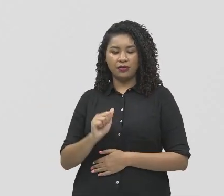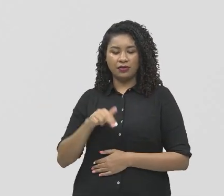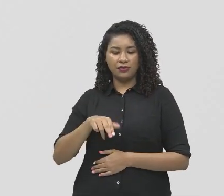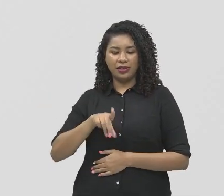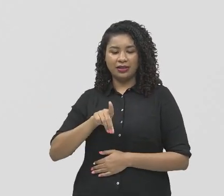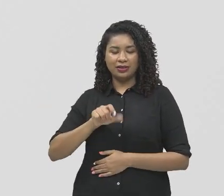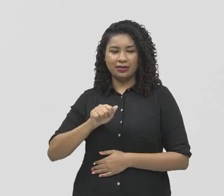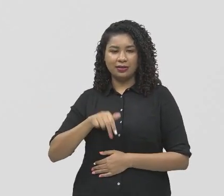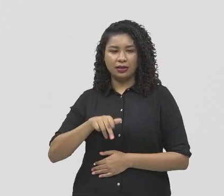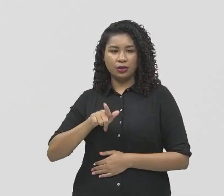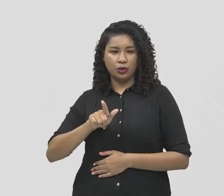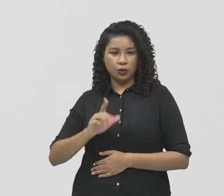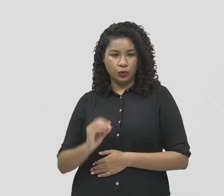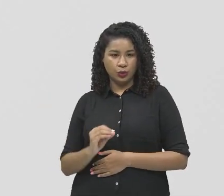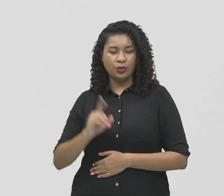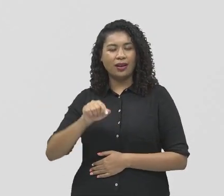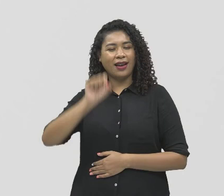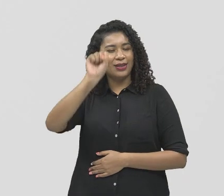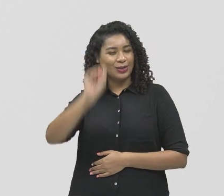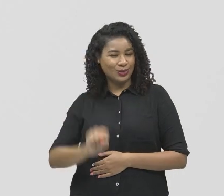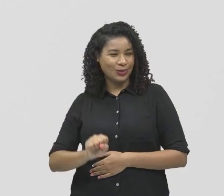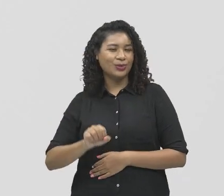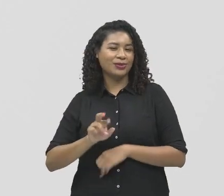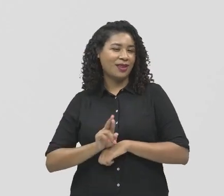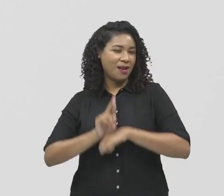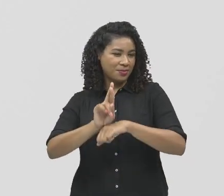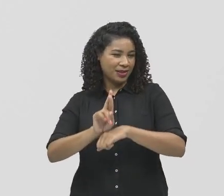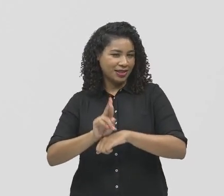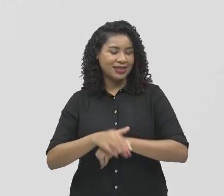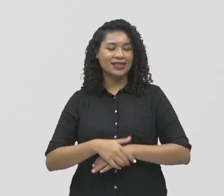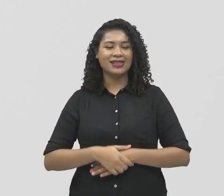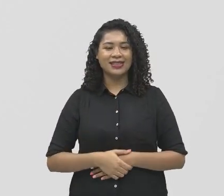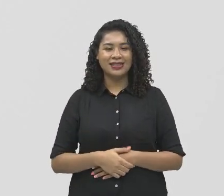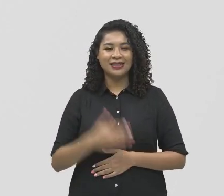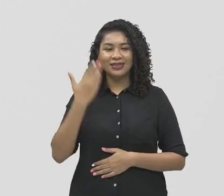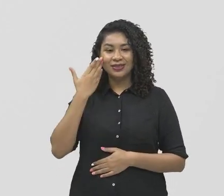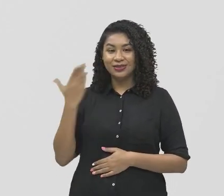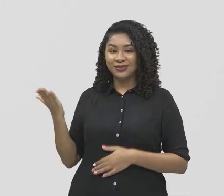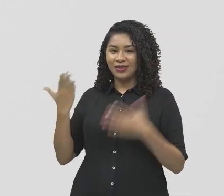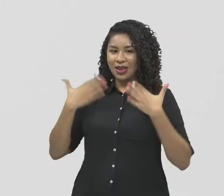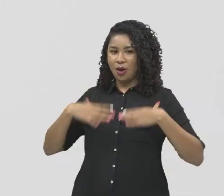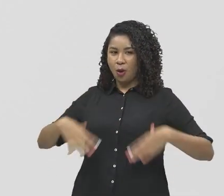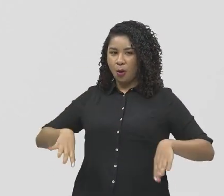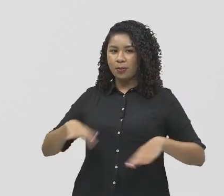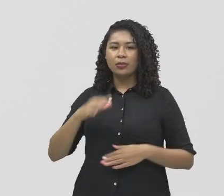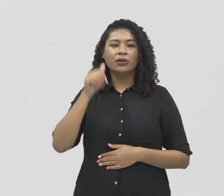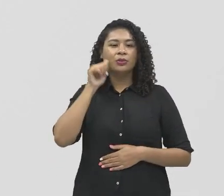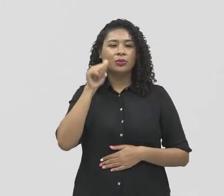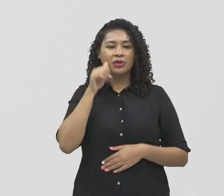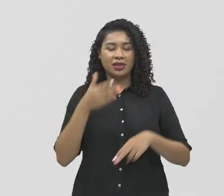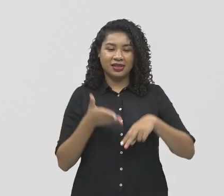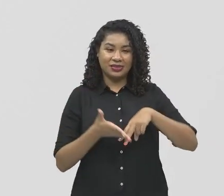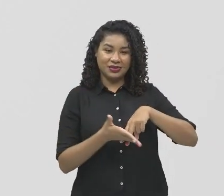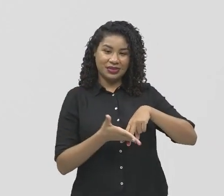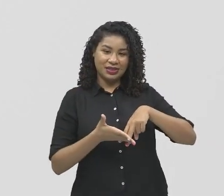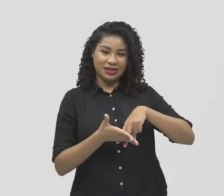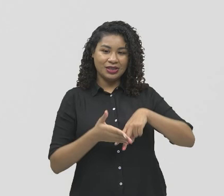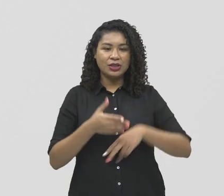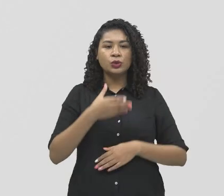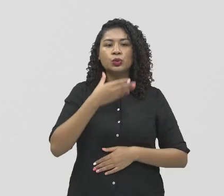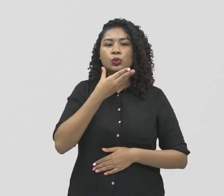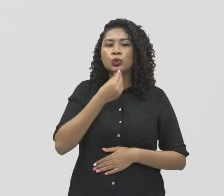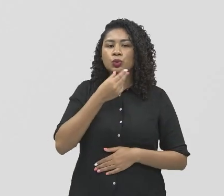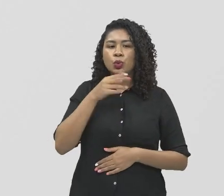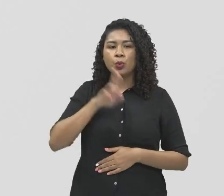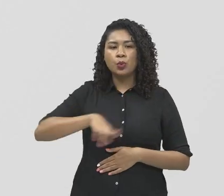que representa lá a região sul. Olha o traje dos dançarinos, né? As mulheres usam um vestido longo ali, os homens mais